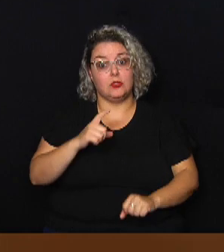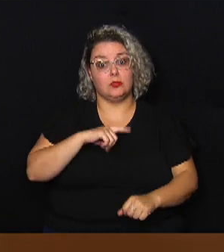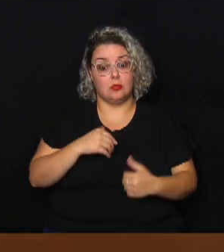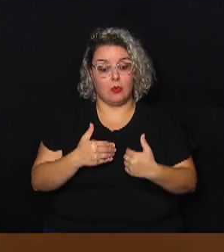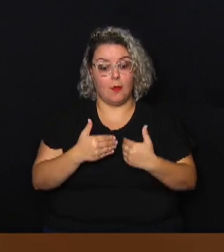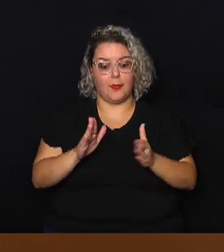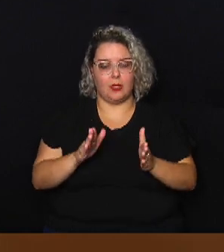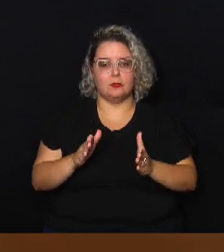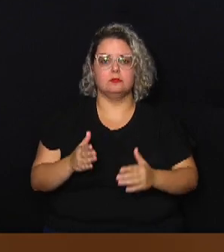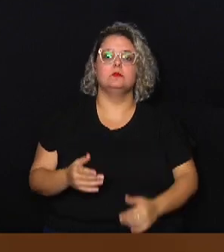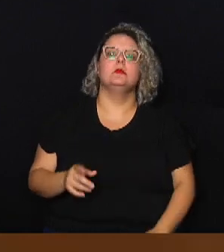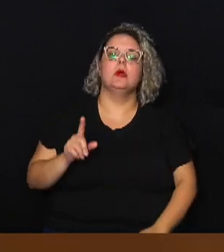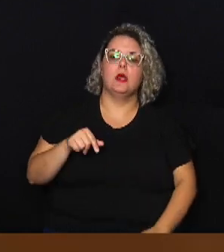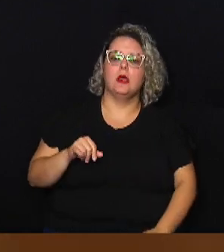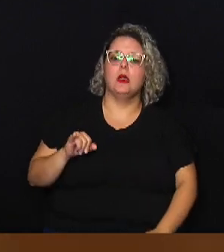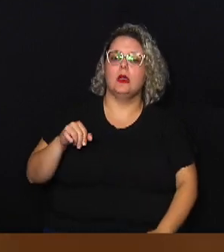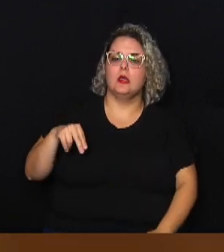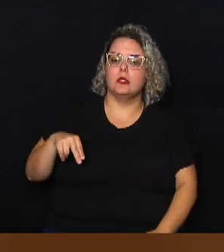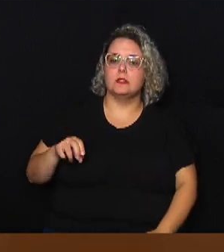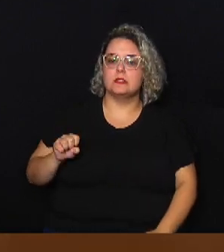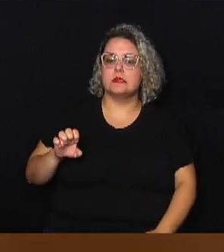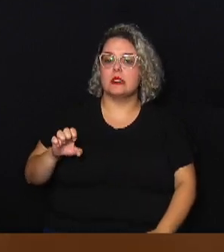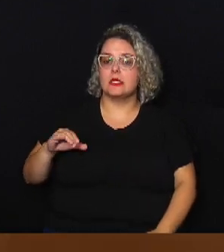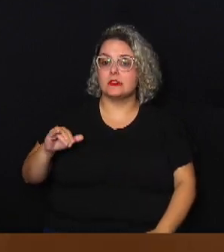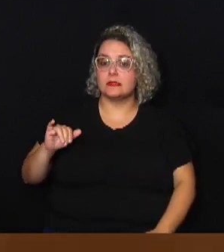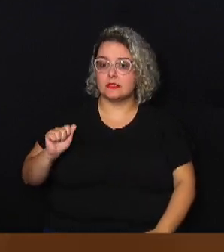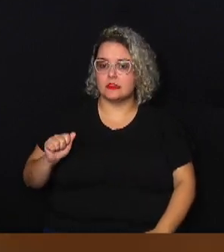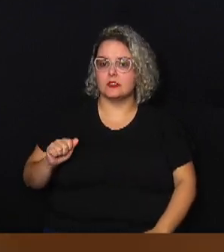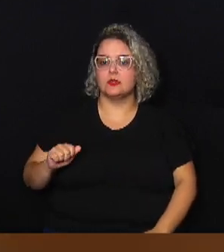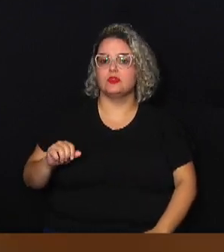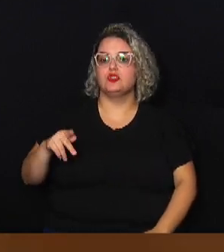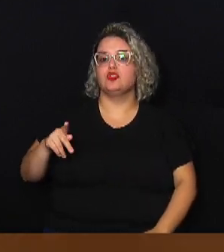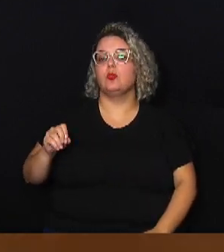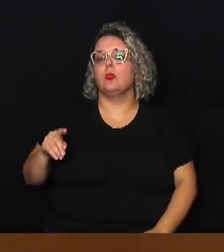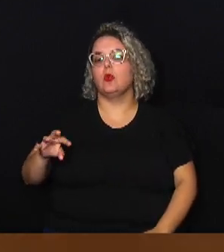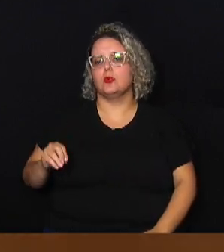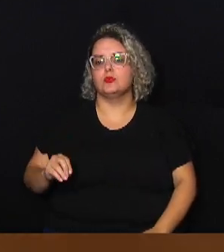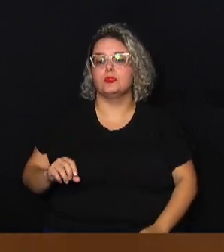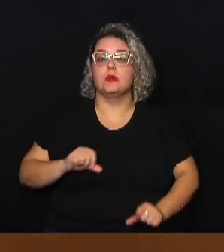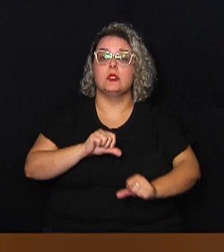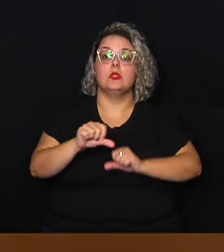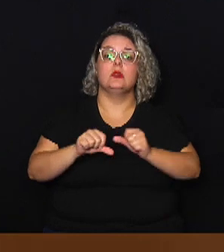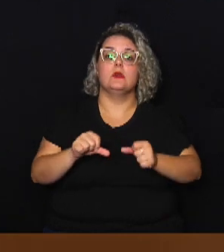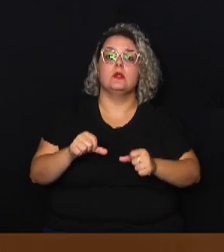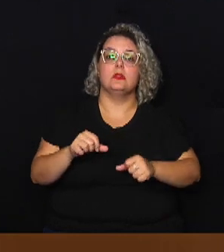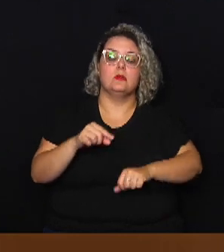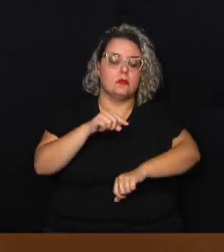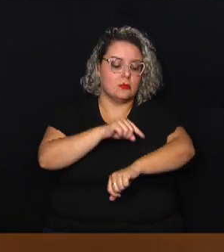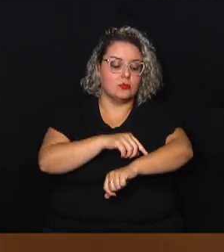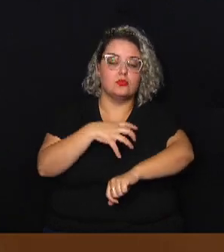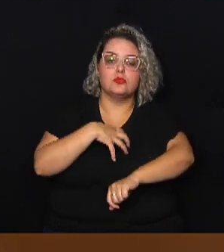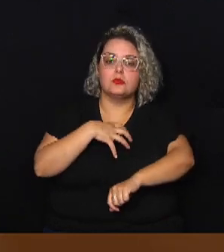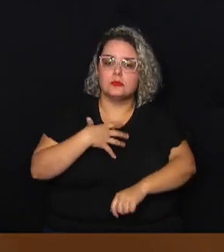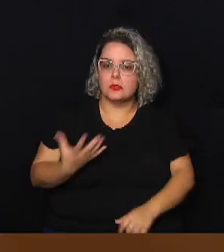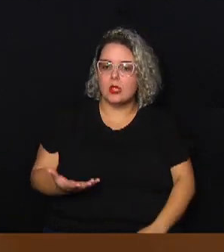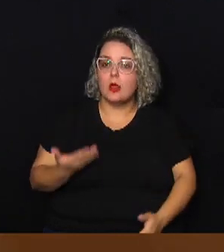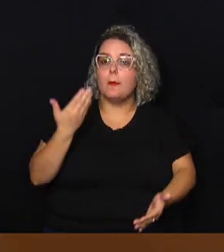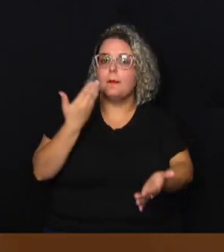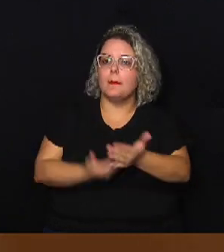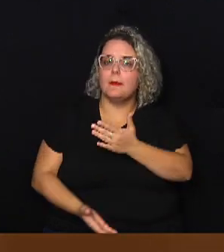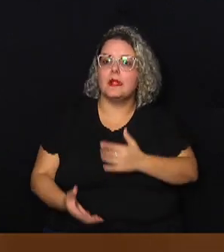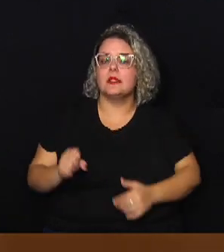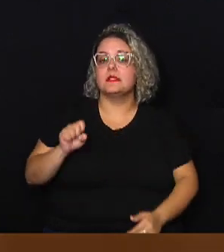ponto e a gente chama isso de deiscência de pontos. E alterações da sensibilidade, ou seja, perda de